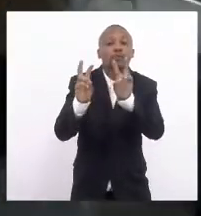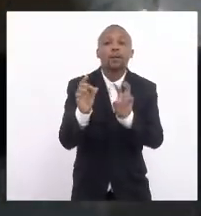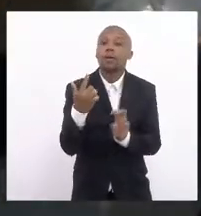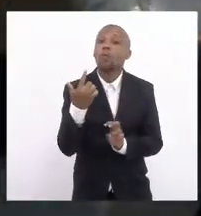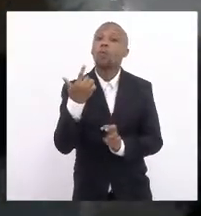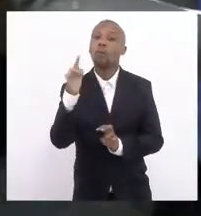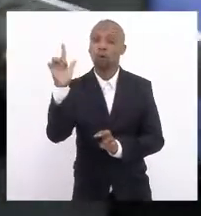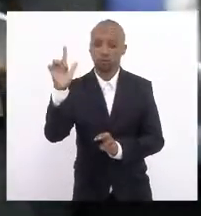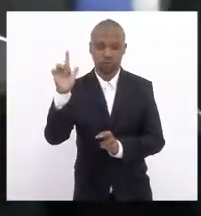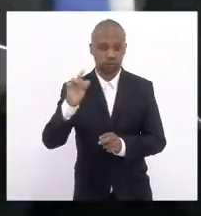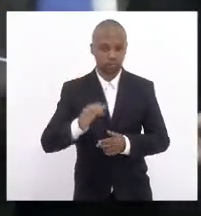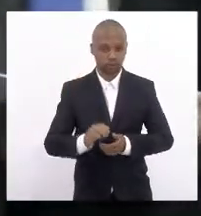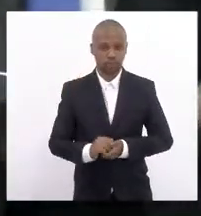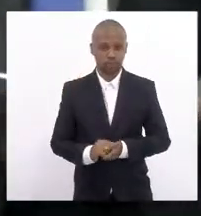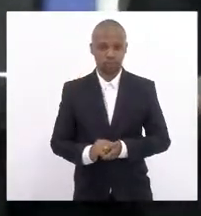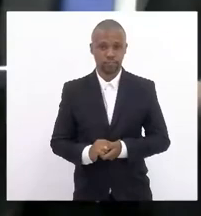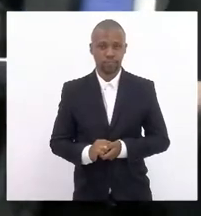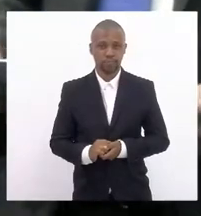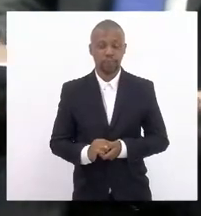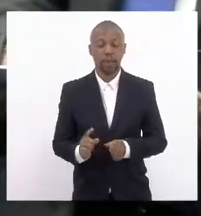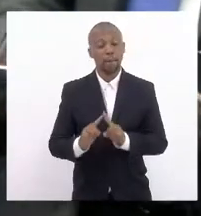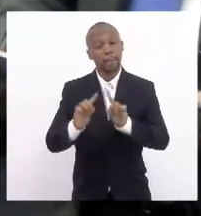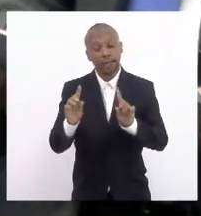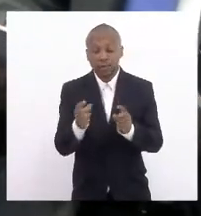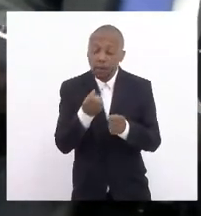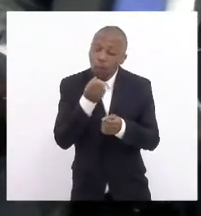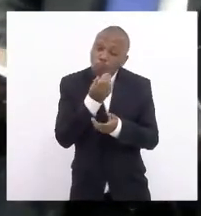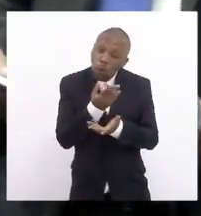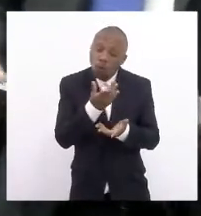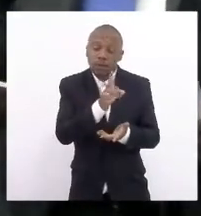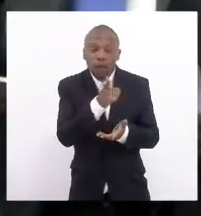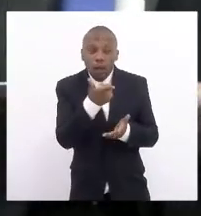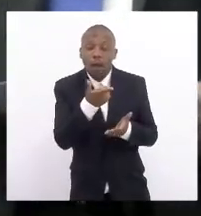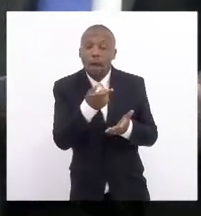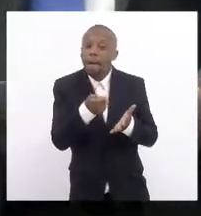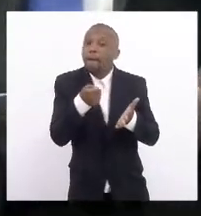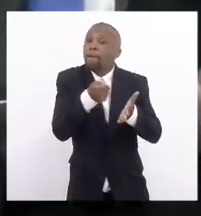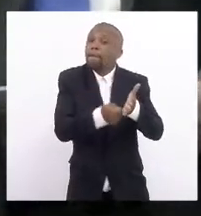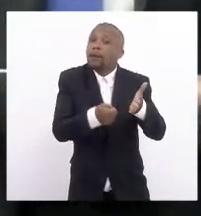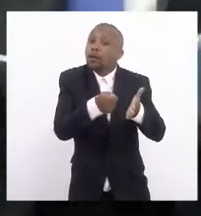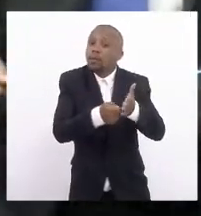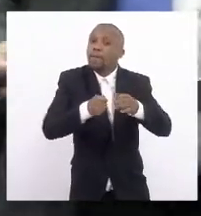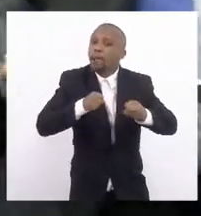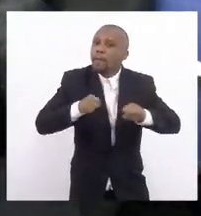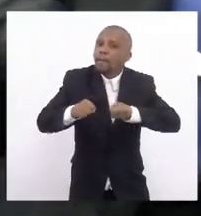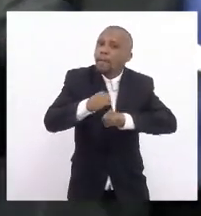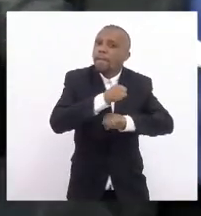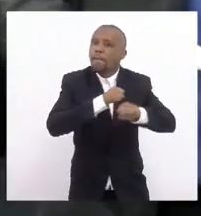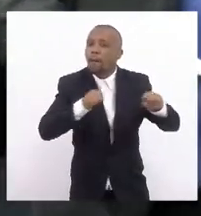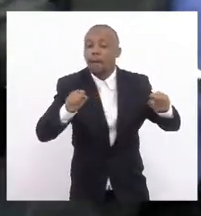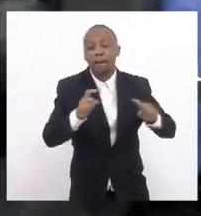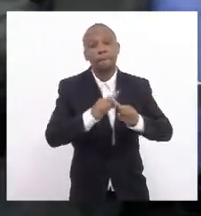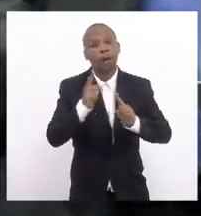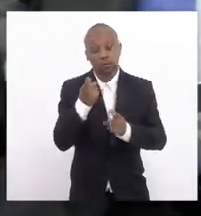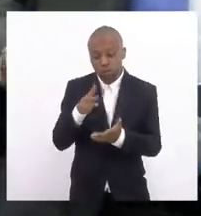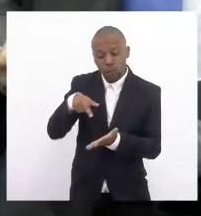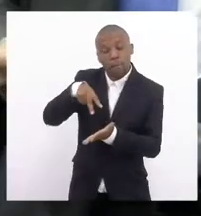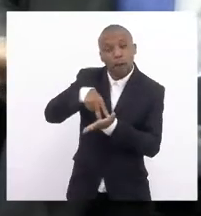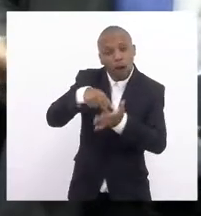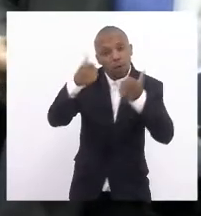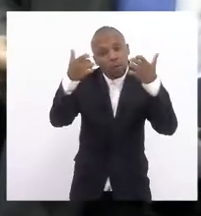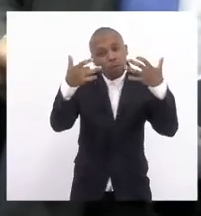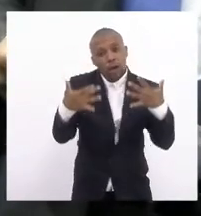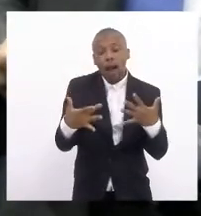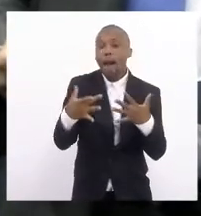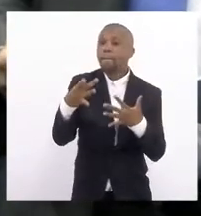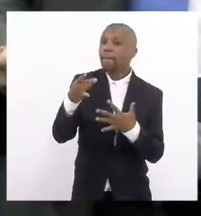né? Mas que era sensível ao pleito deles, mas eu ia dizer a verdade aqui dos fatos. Agora está